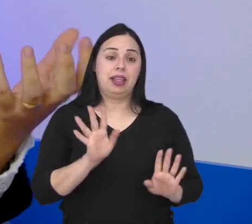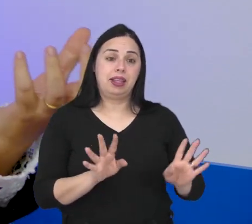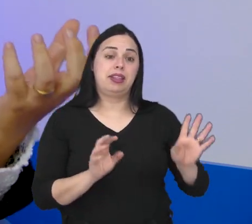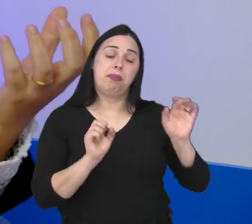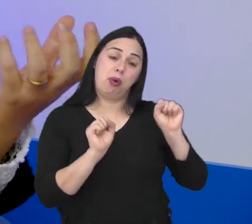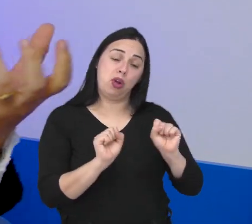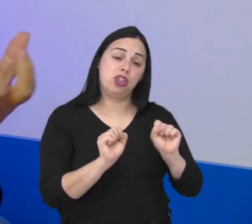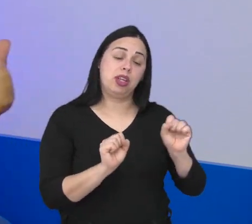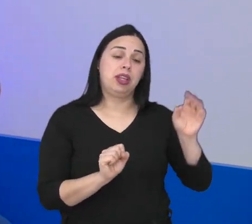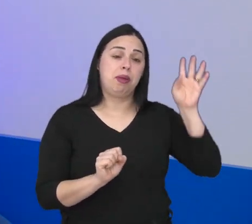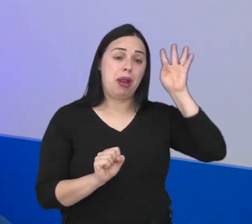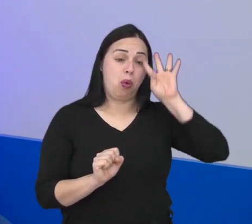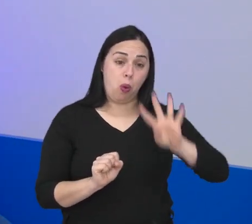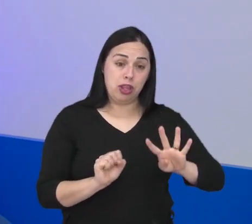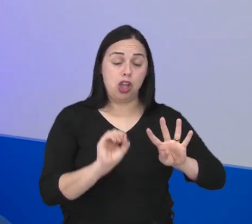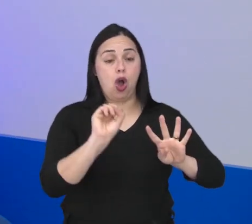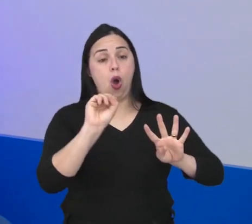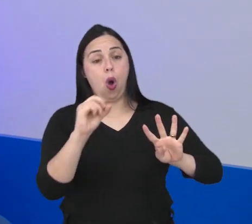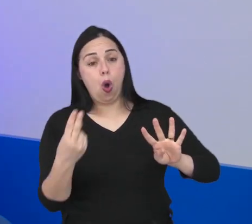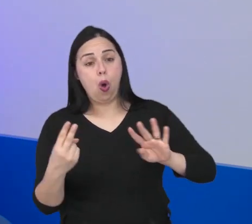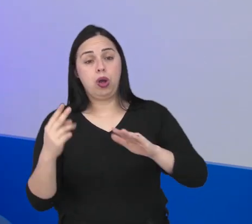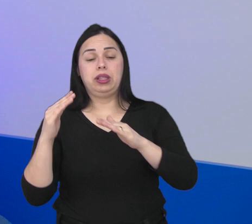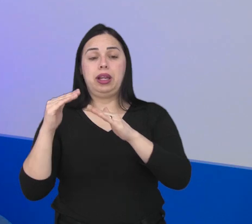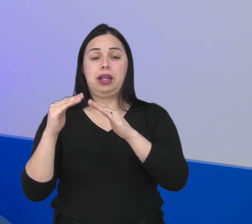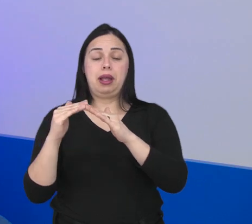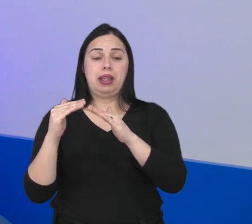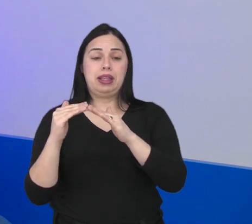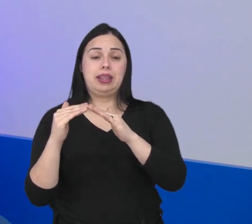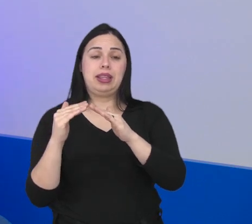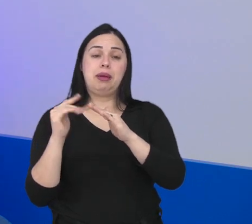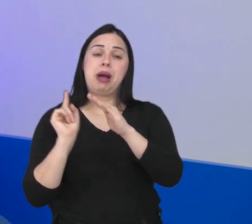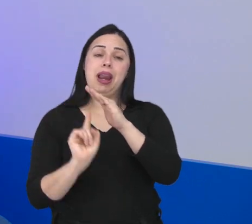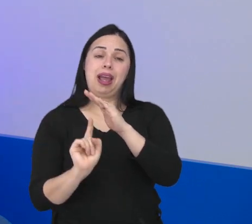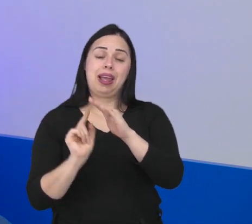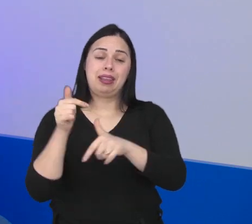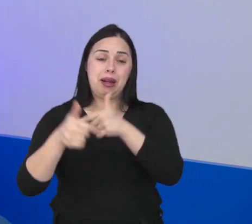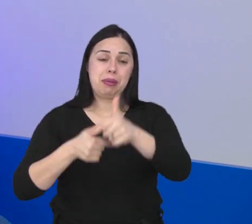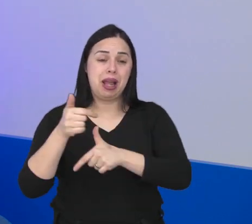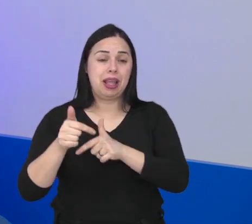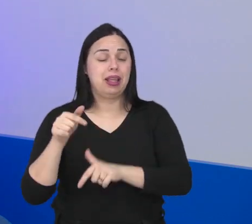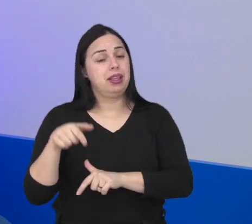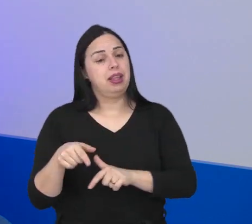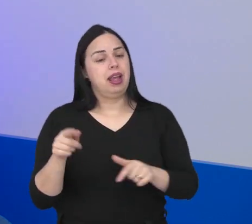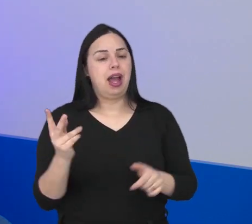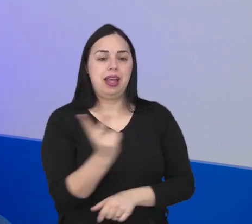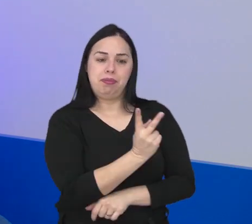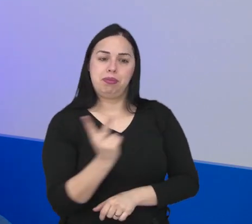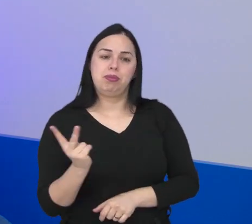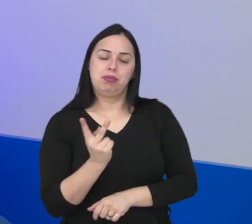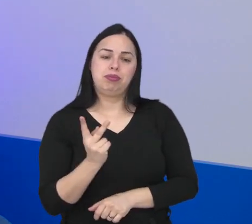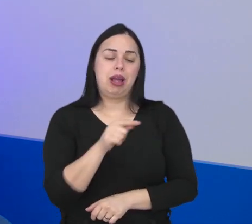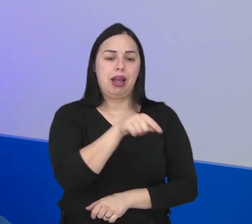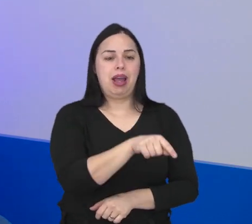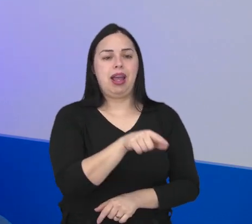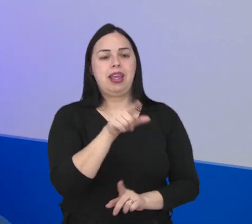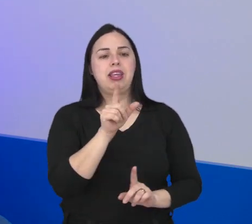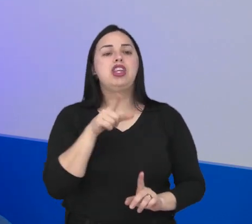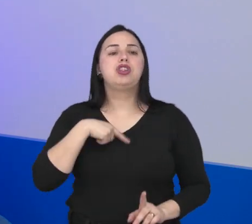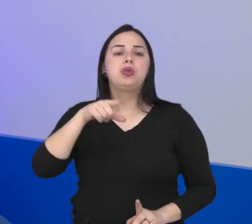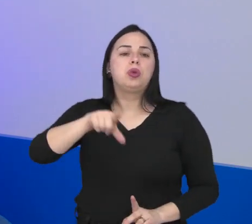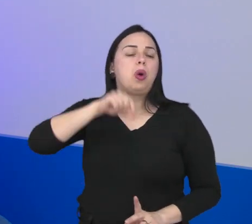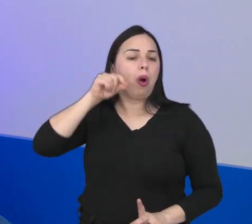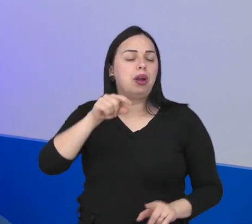tenho os 4 dias, mas eu tenho também o home office, e há essa negociação possível, aí é só uma questão de conversar